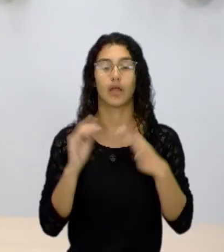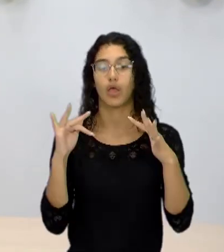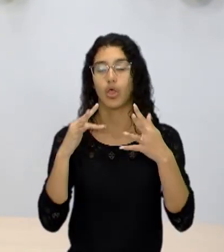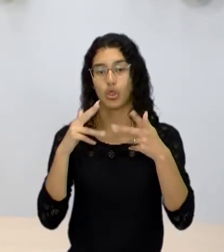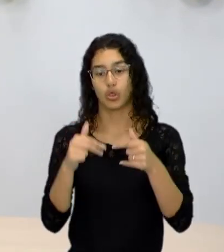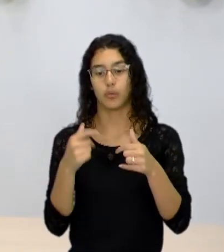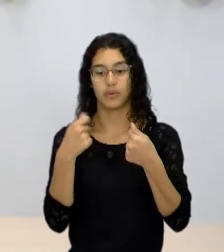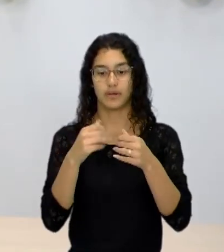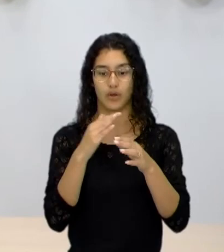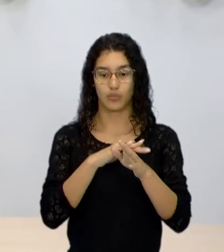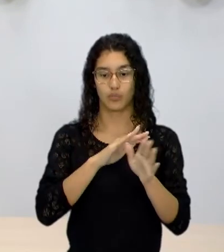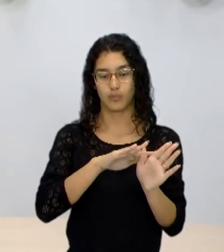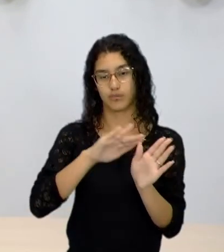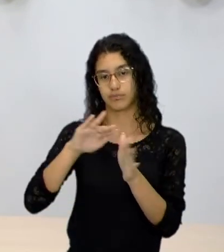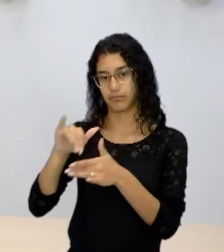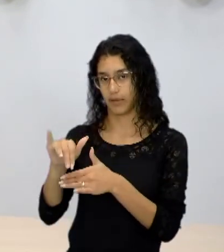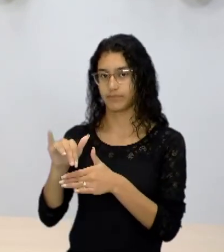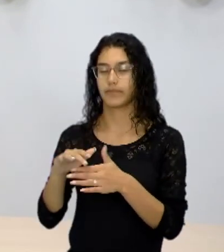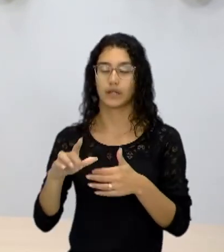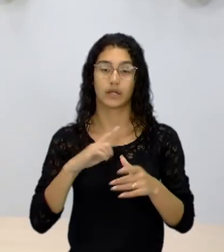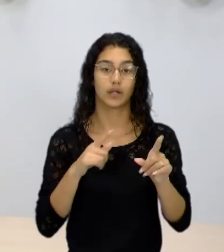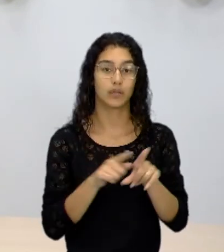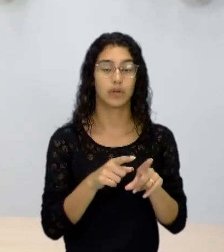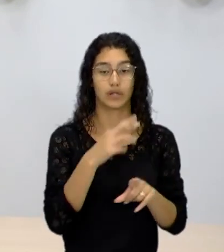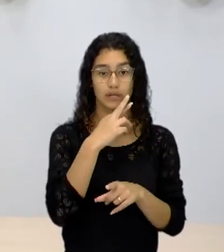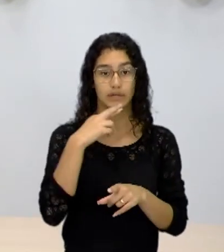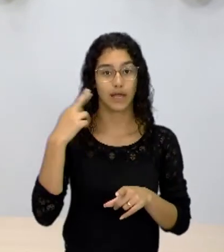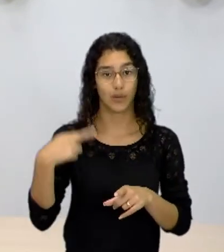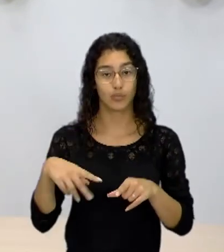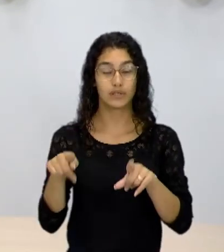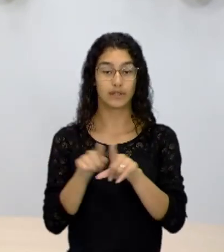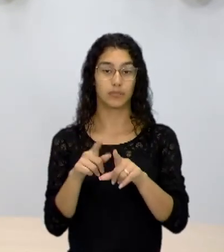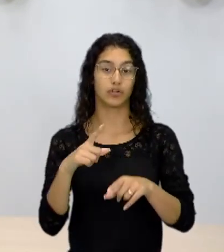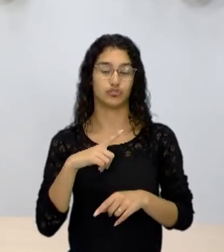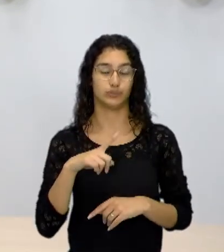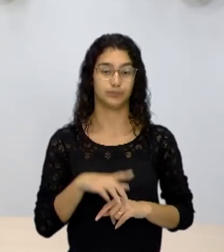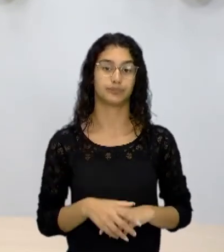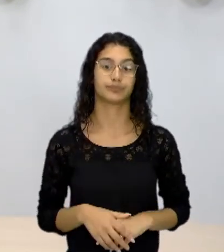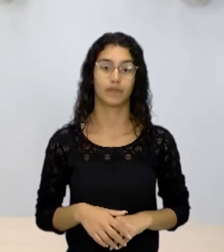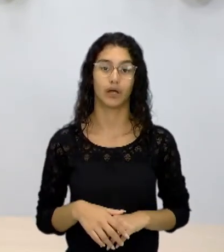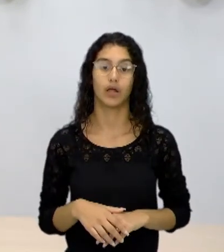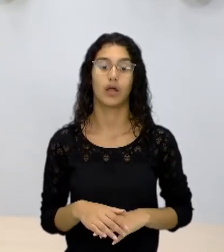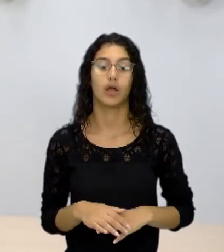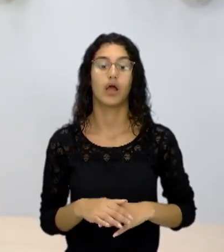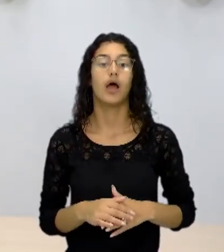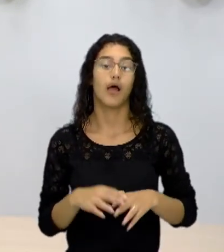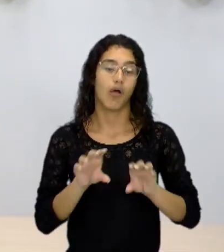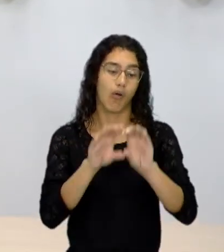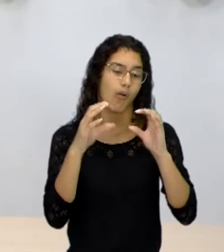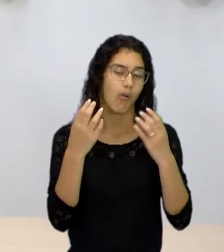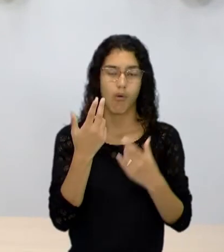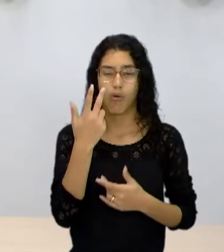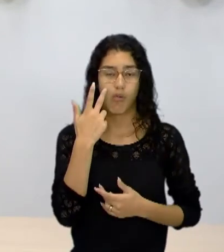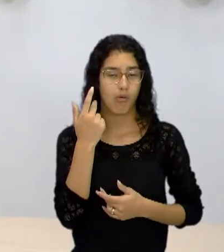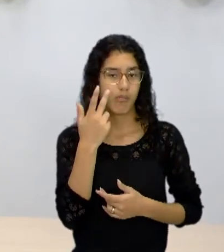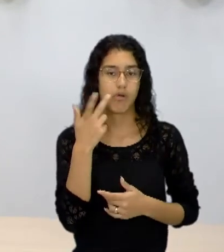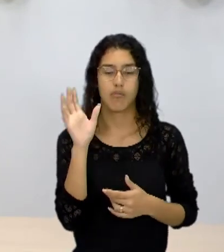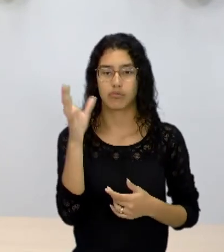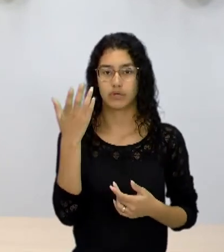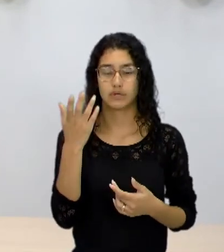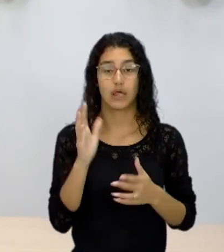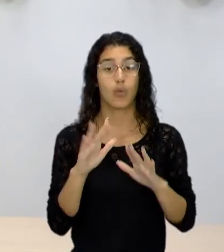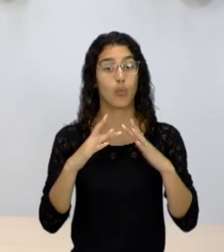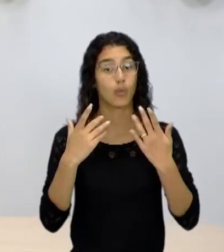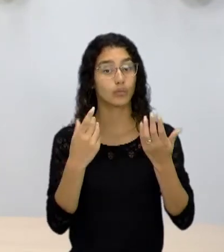tiveram que sair. E na Rússia também existem muitos jogadores brasileiros jogando, que é muito comum a comunidade de jogadores brasileiros. E aí, quando